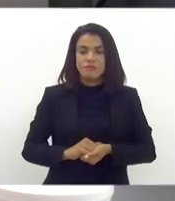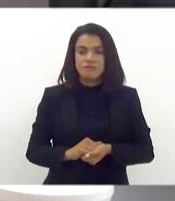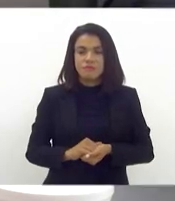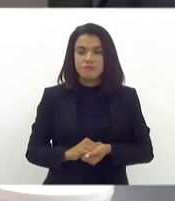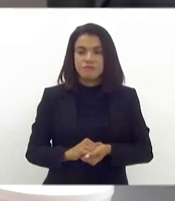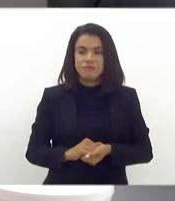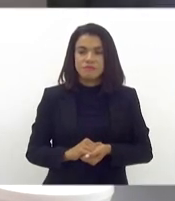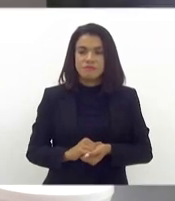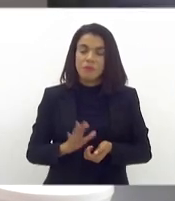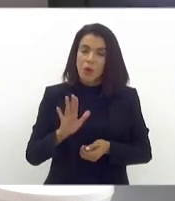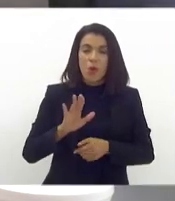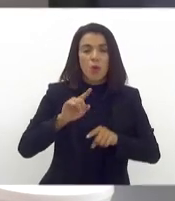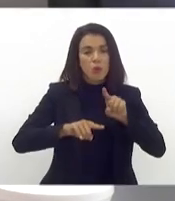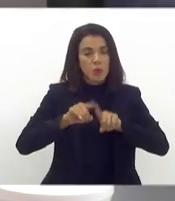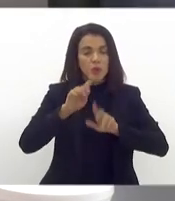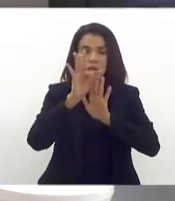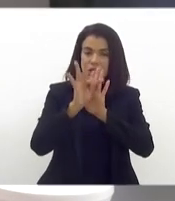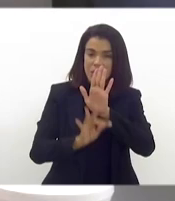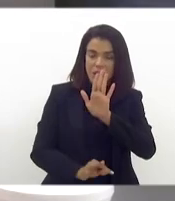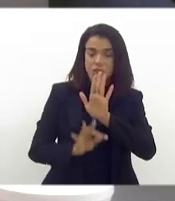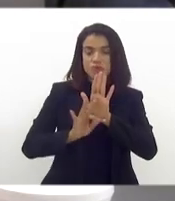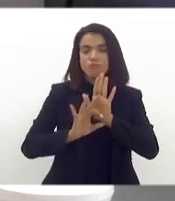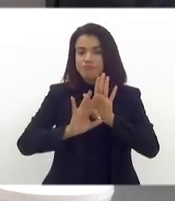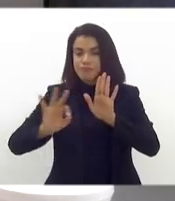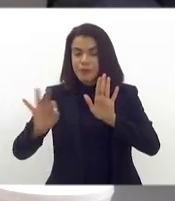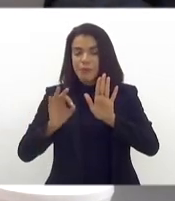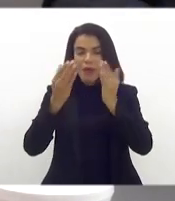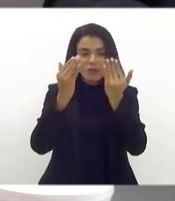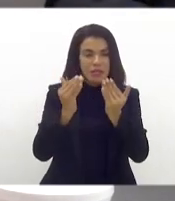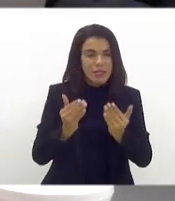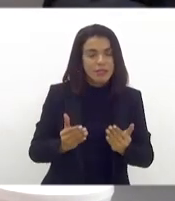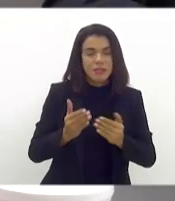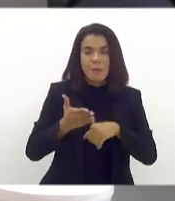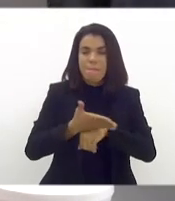apesar do mérito da matéria, a gente tem que analisar melhor